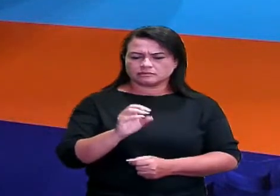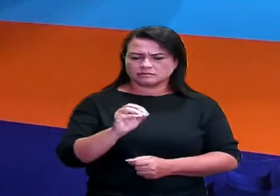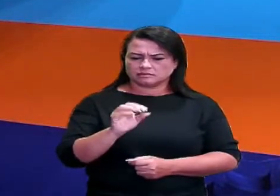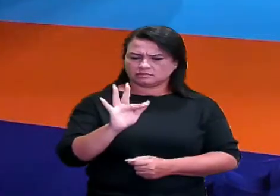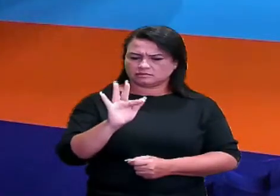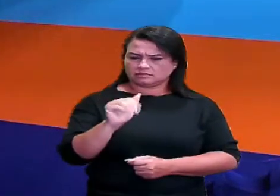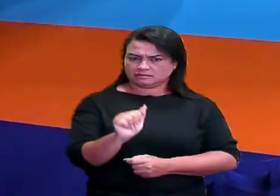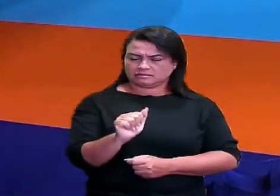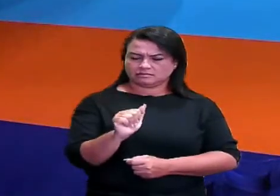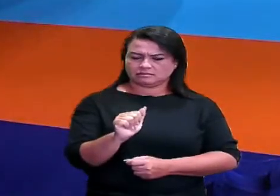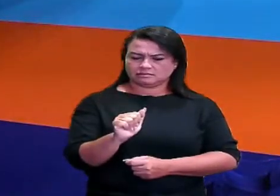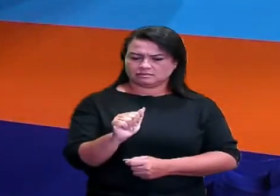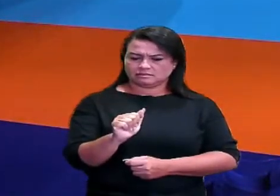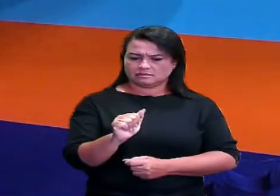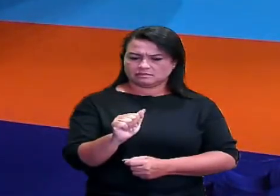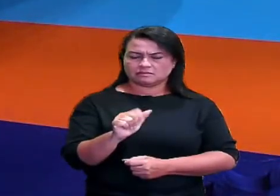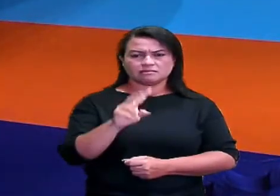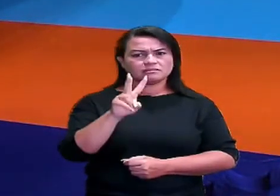varofa.